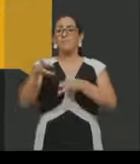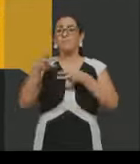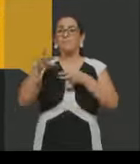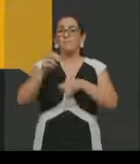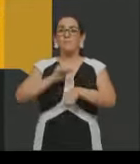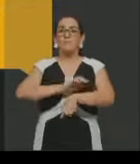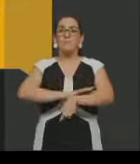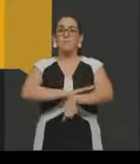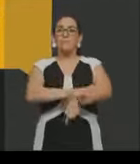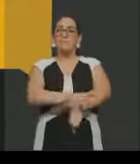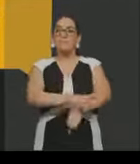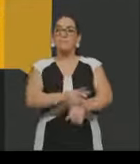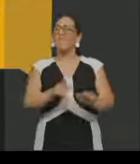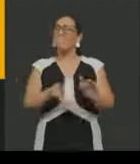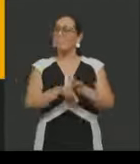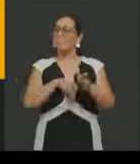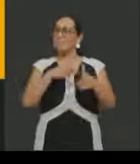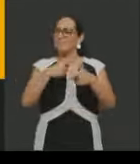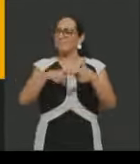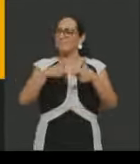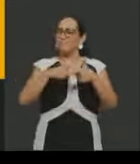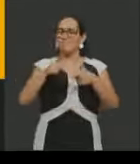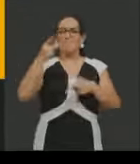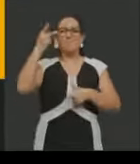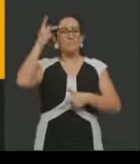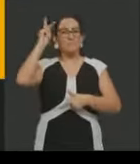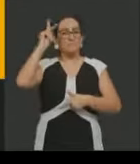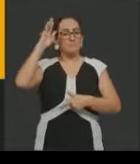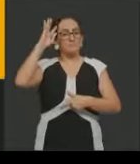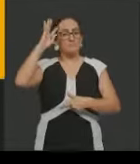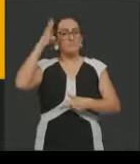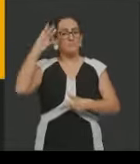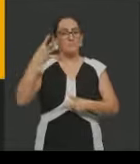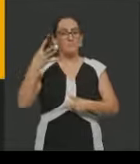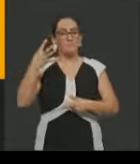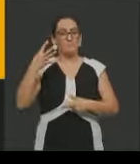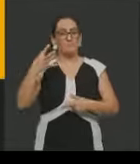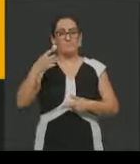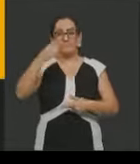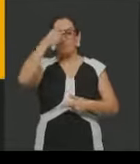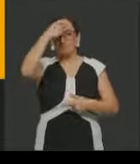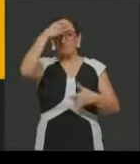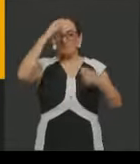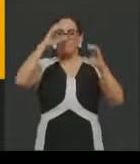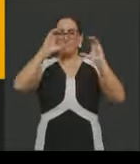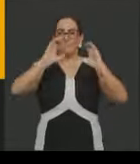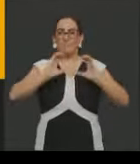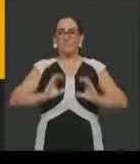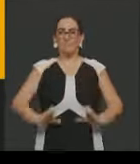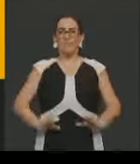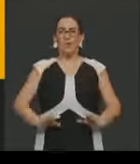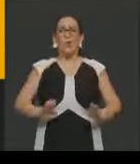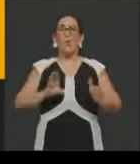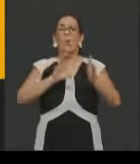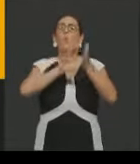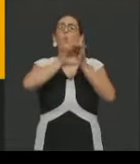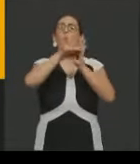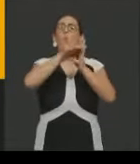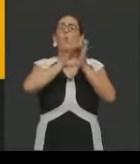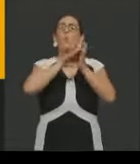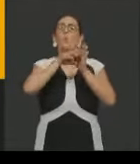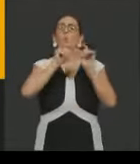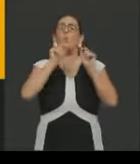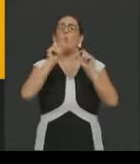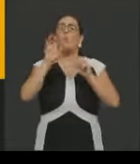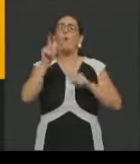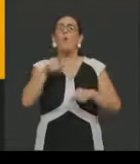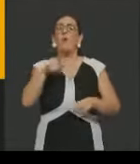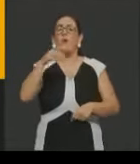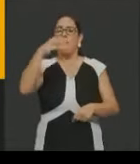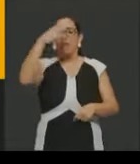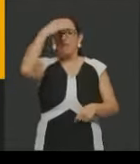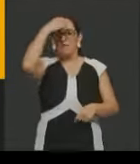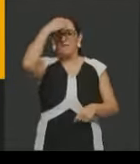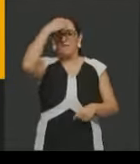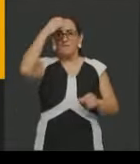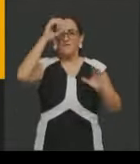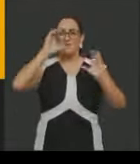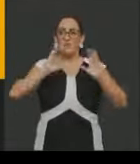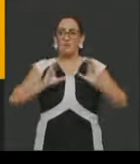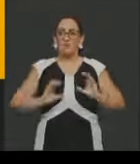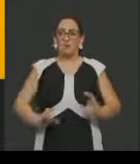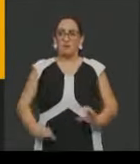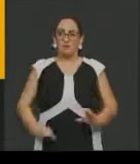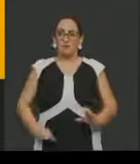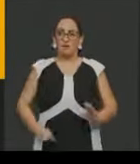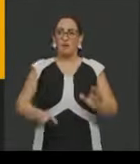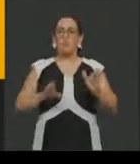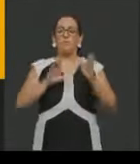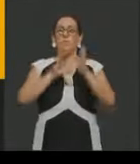da cidadania. Para a gente conceituar, o que vem a ser cidadania? A gente sabe que é